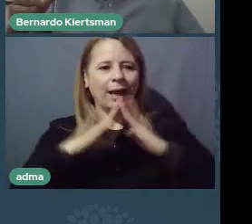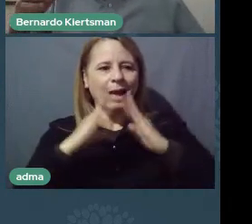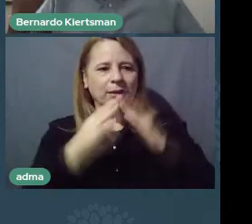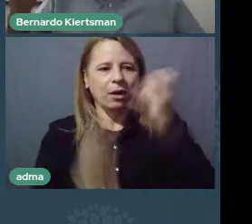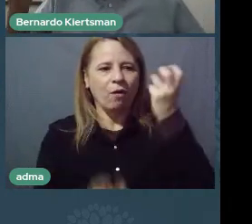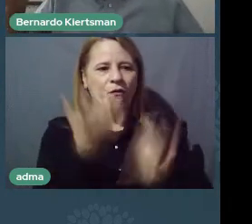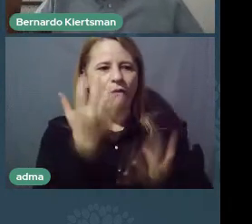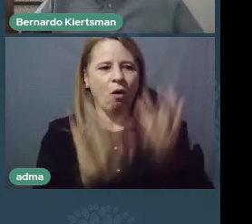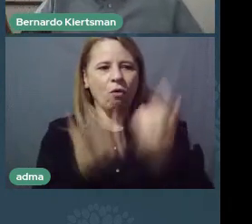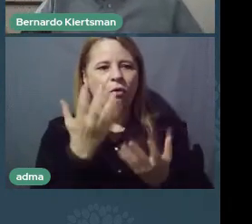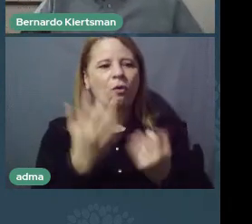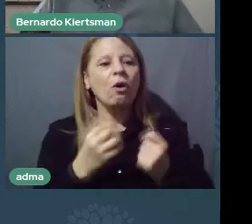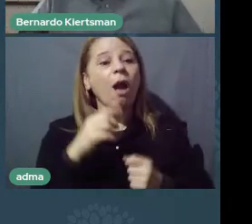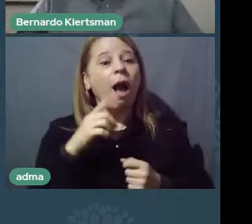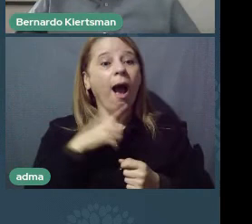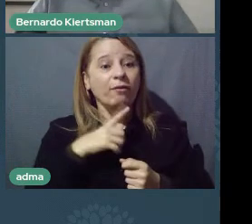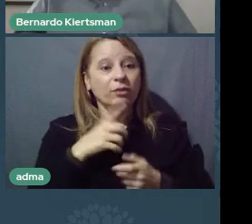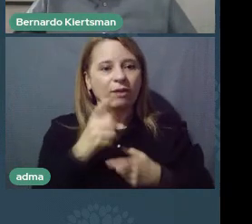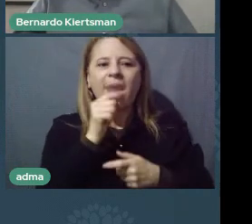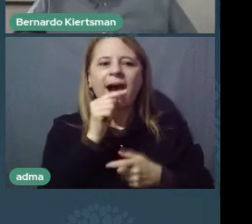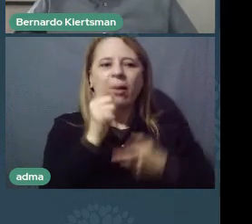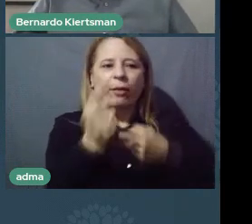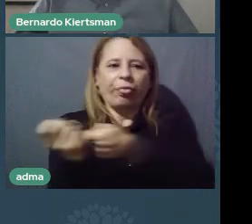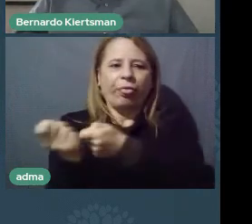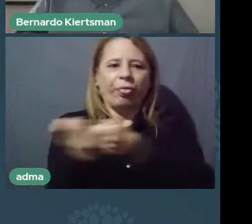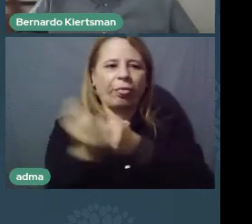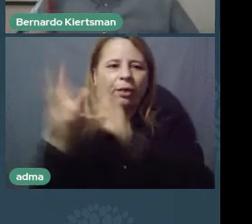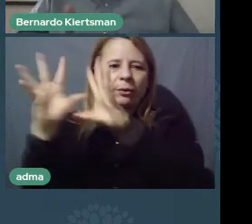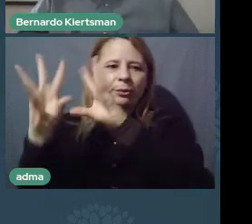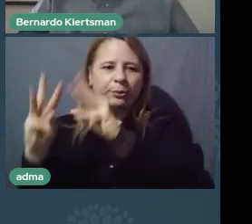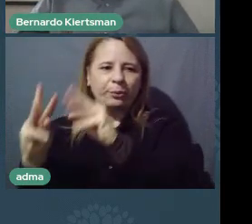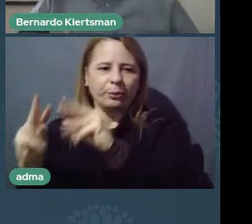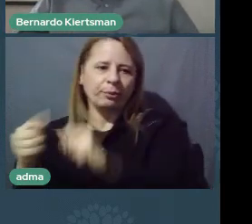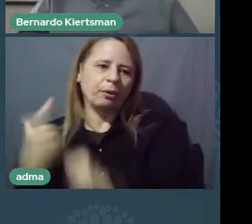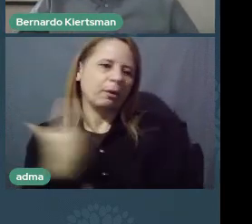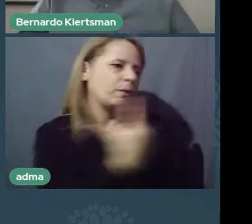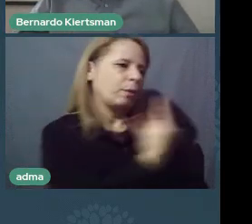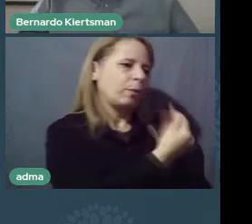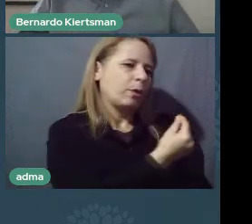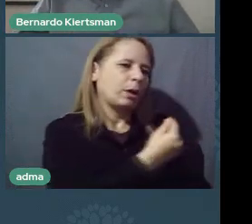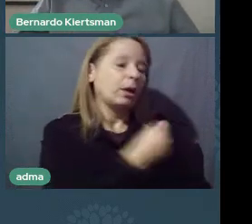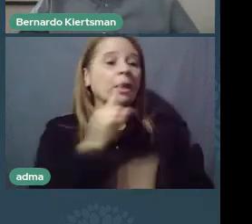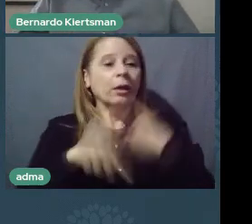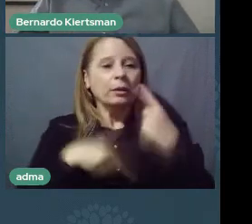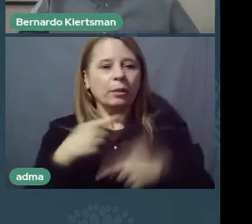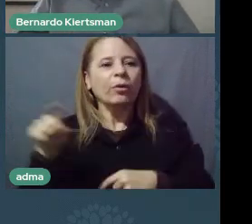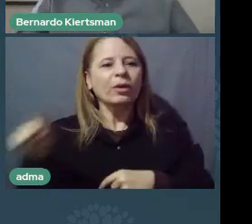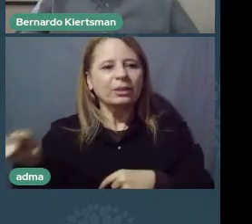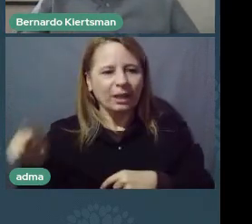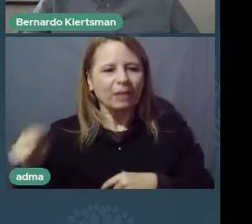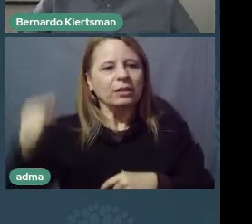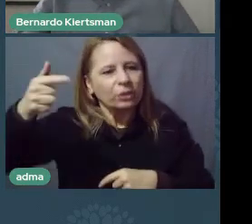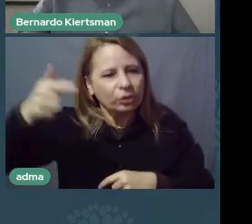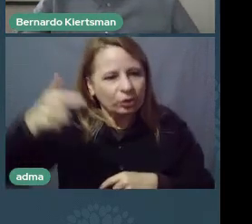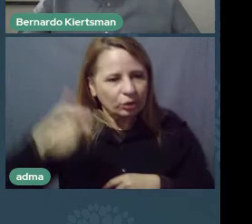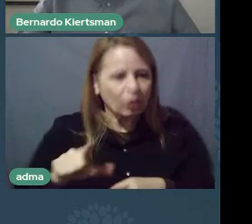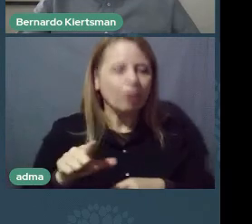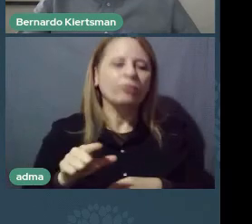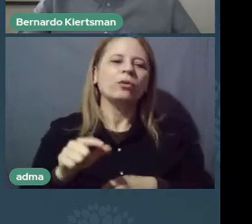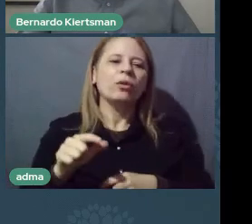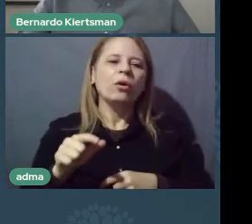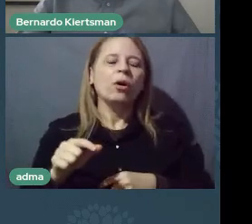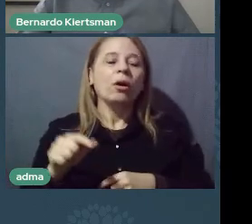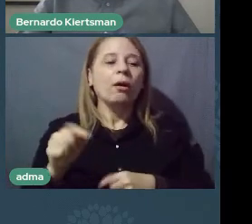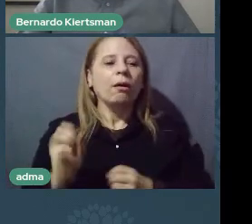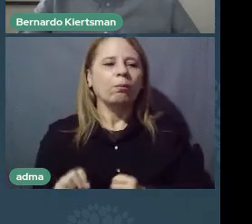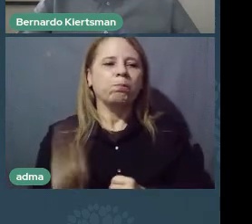você vai lá, apaga o incêndio, vira as costas, vai embora e deixa o cano de gás furado. Não tenha dúvida que você